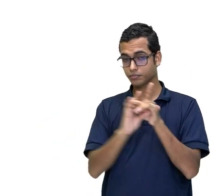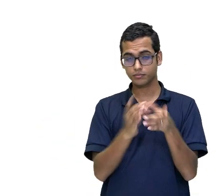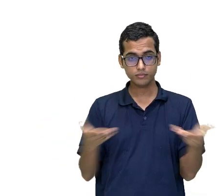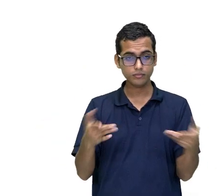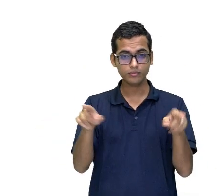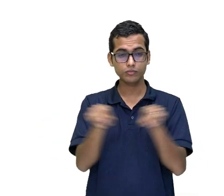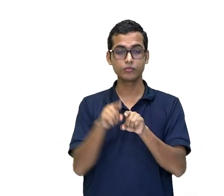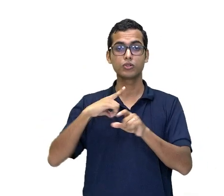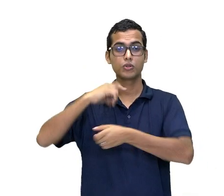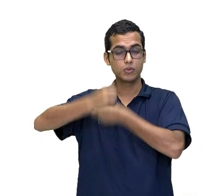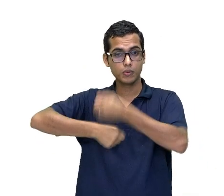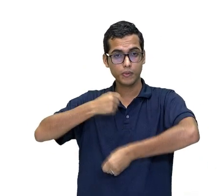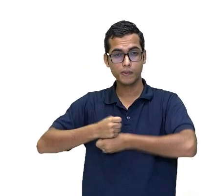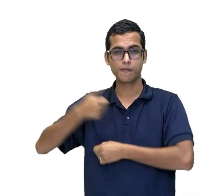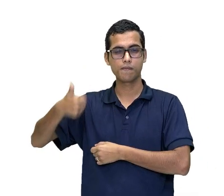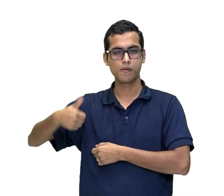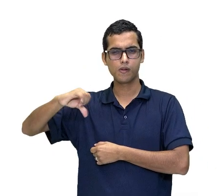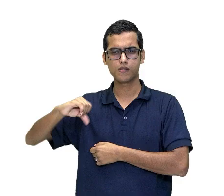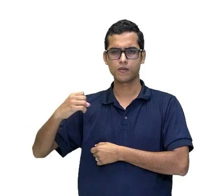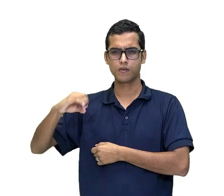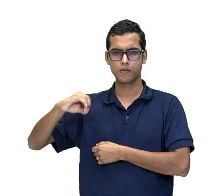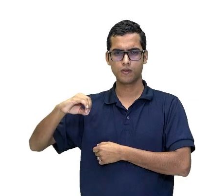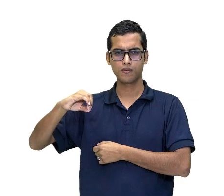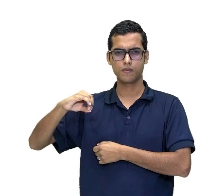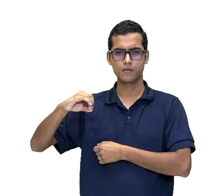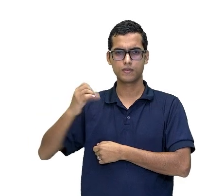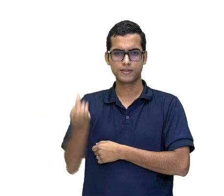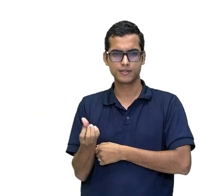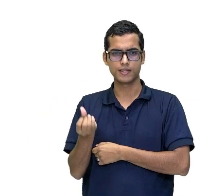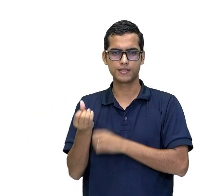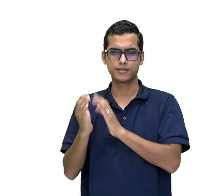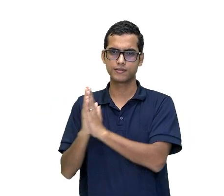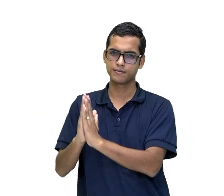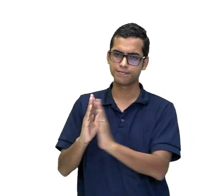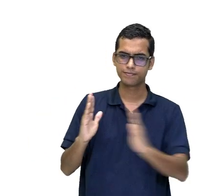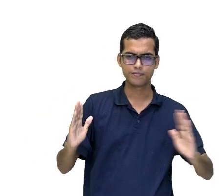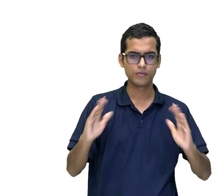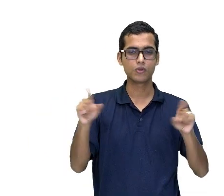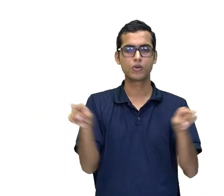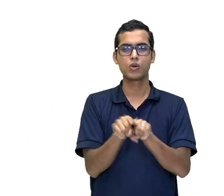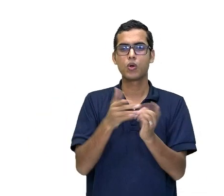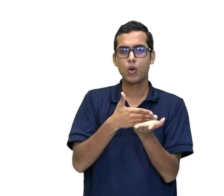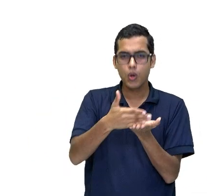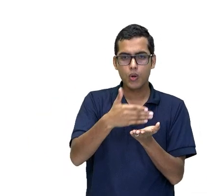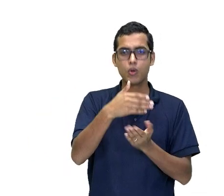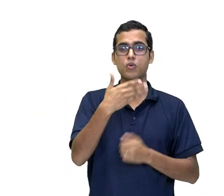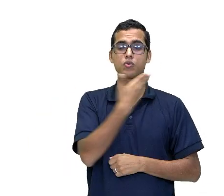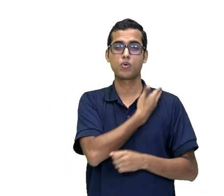A partir de 1908, iniciou-se o governo do mineiro Afonso Pena.